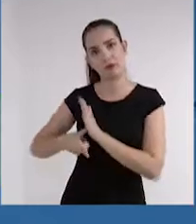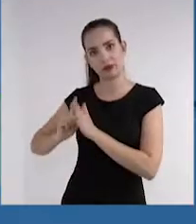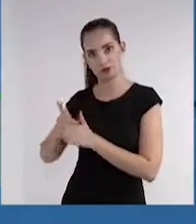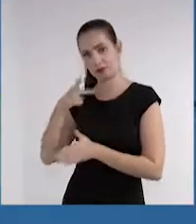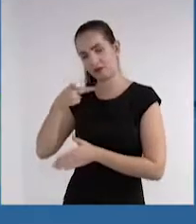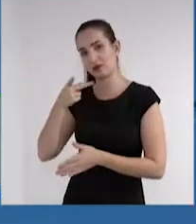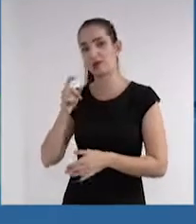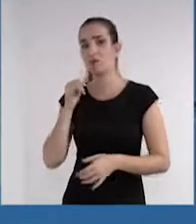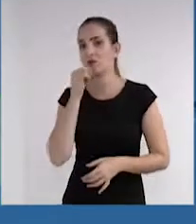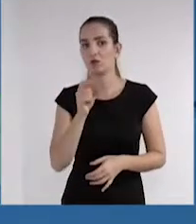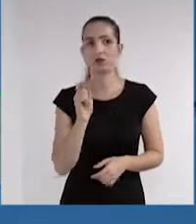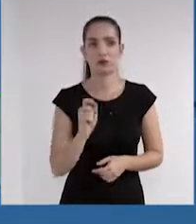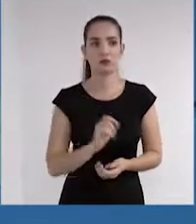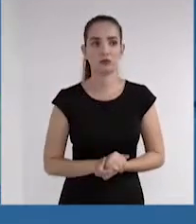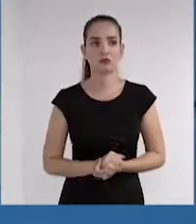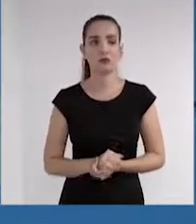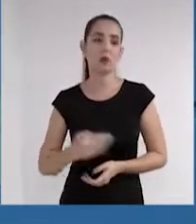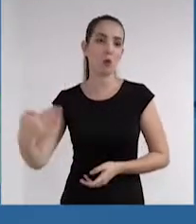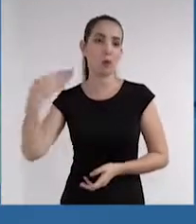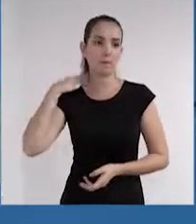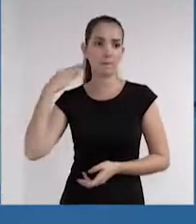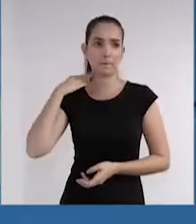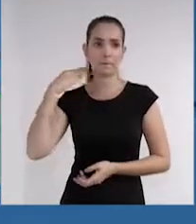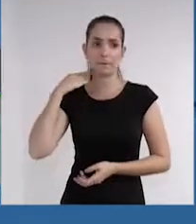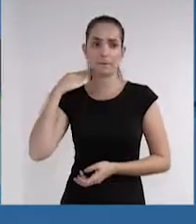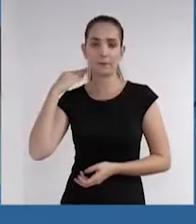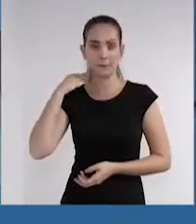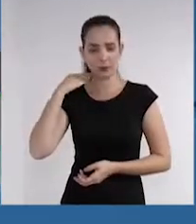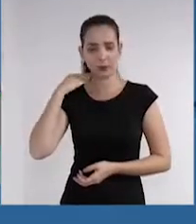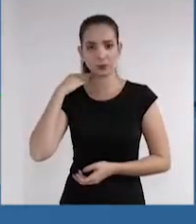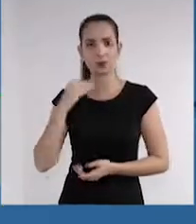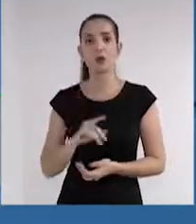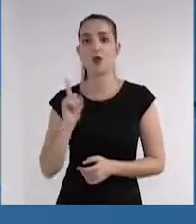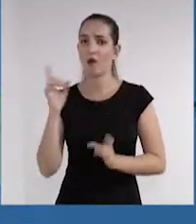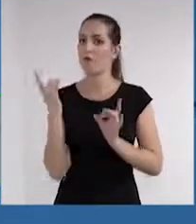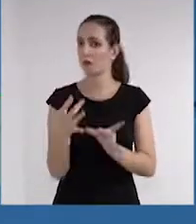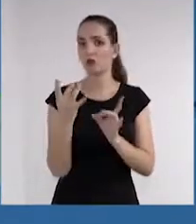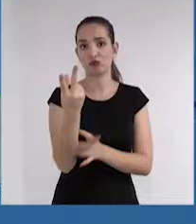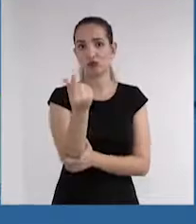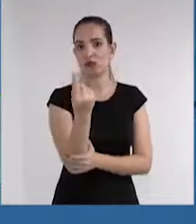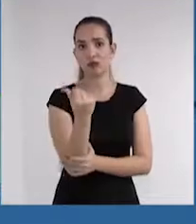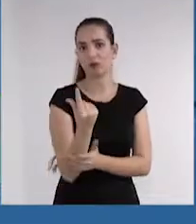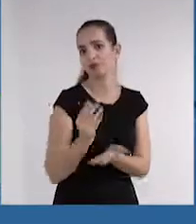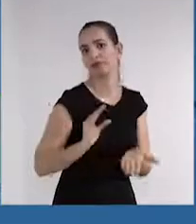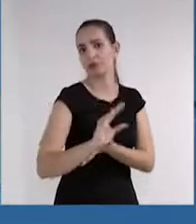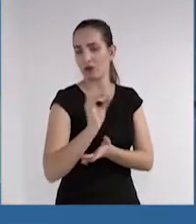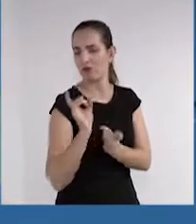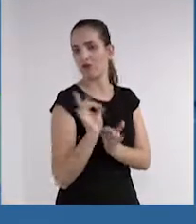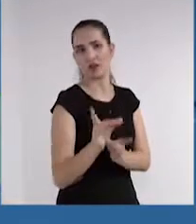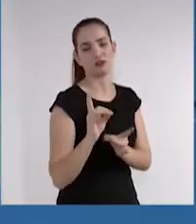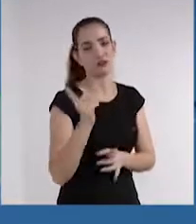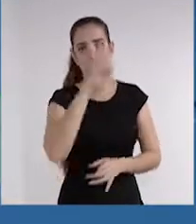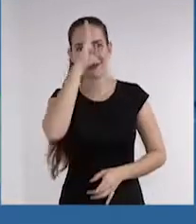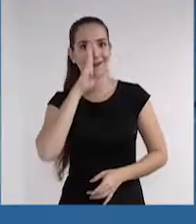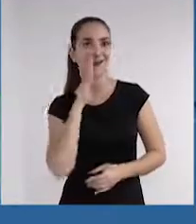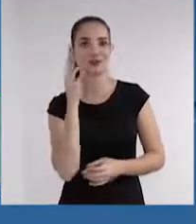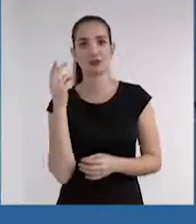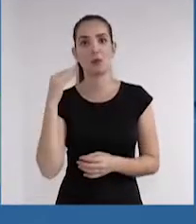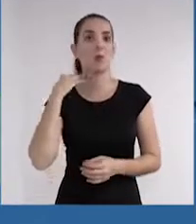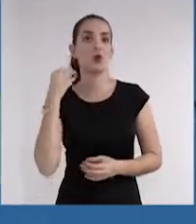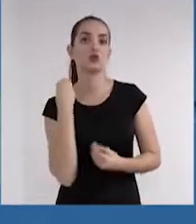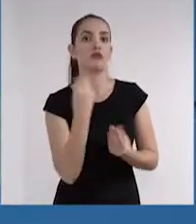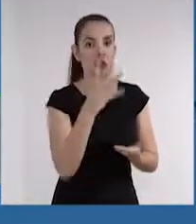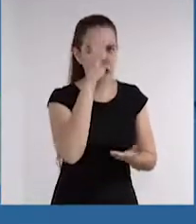disse, evidentemente, que o banco é vendedor de dinheiro. O banco não dá dinheiro para ninguém, ele